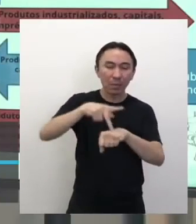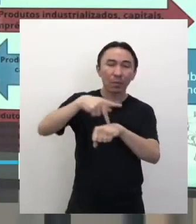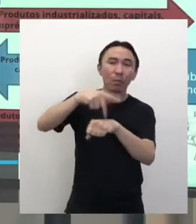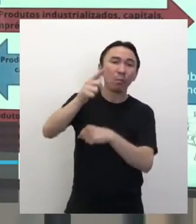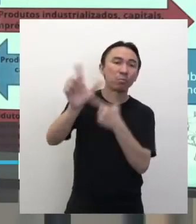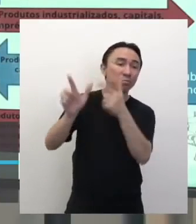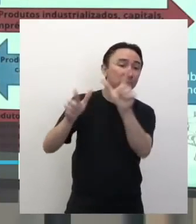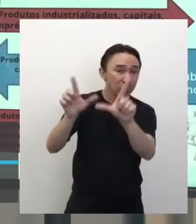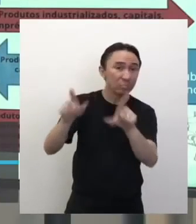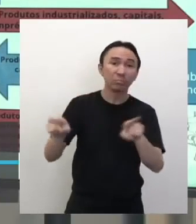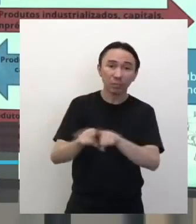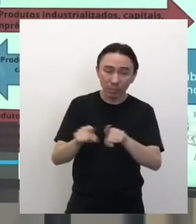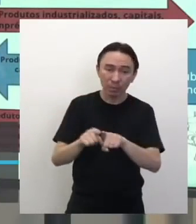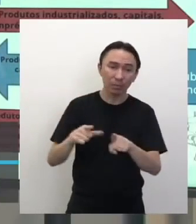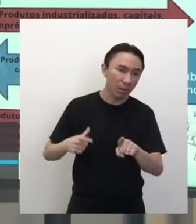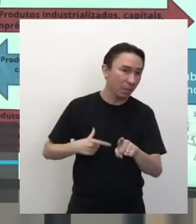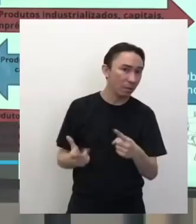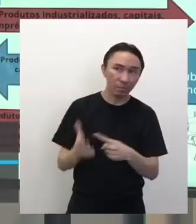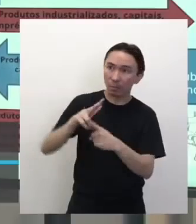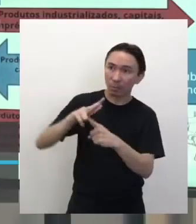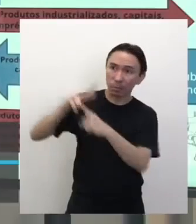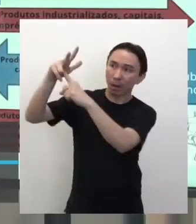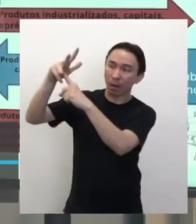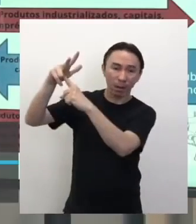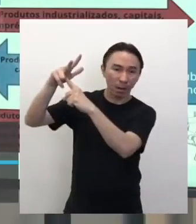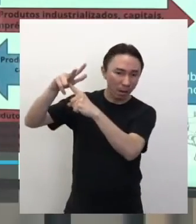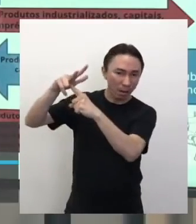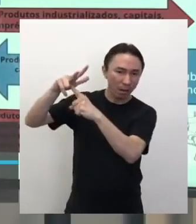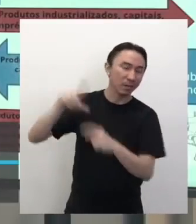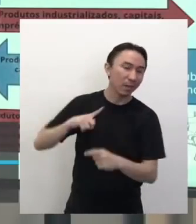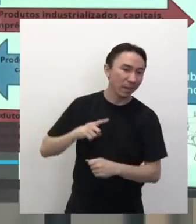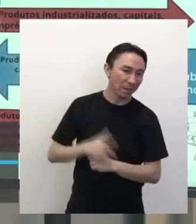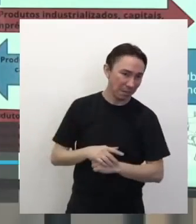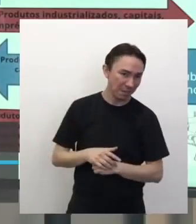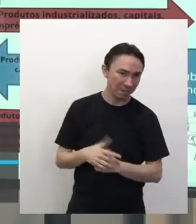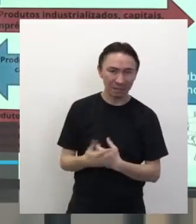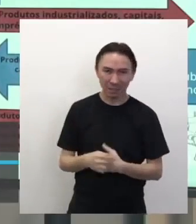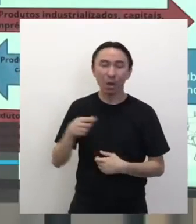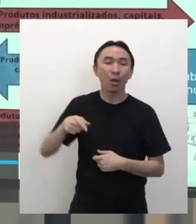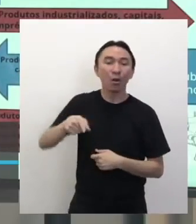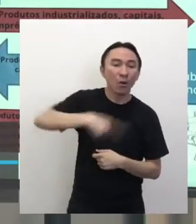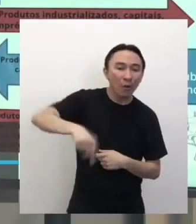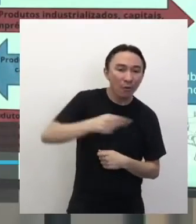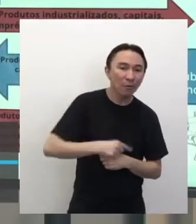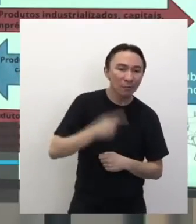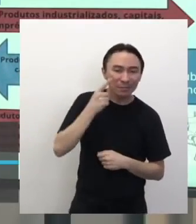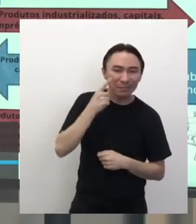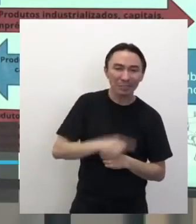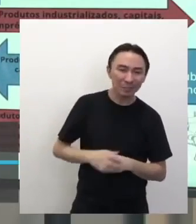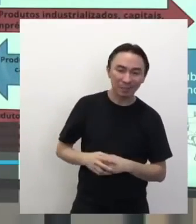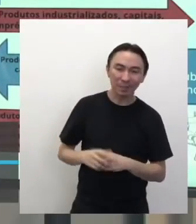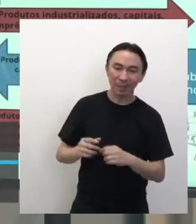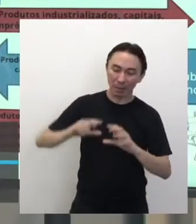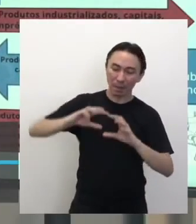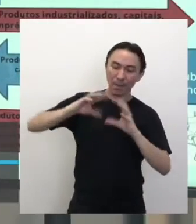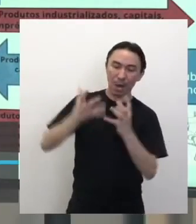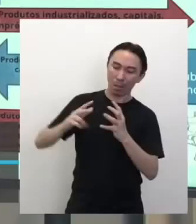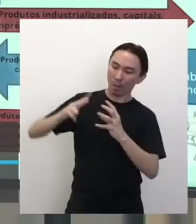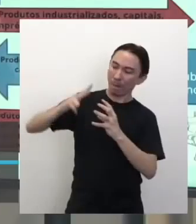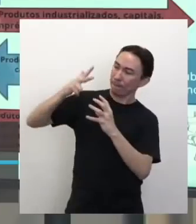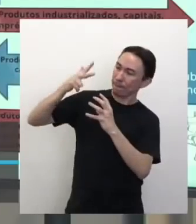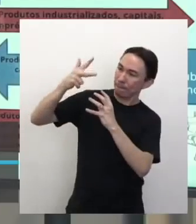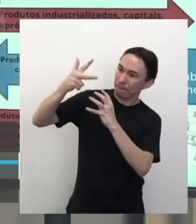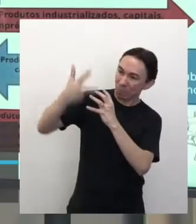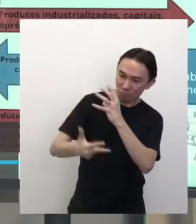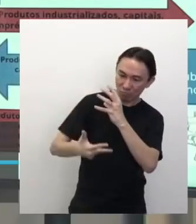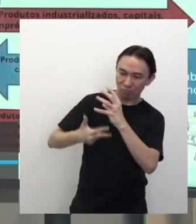tecnologia de satélite aí. E a gente, quando se fosse olhar no espaço orbital do nosso planeta, viria lá, nós podemos ver